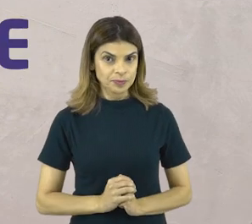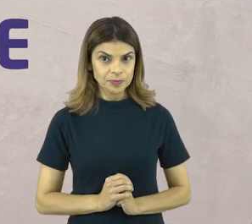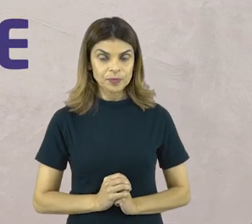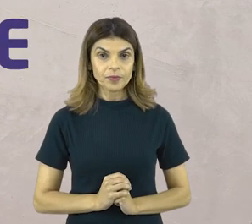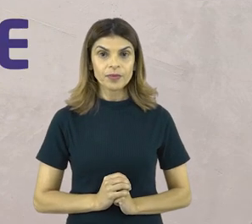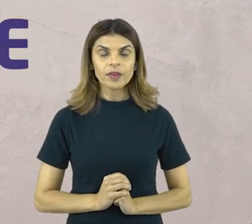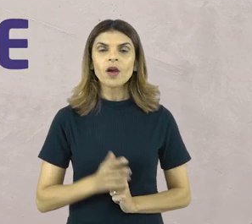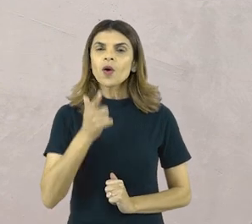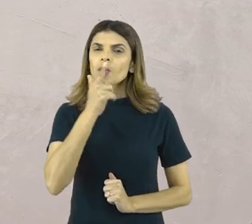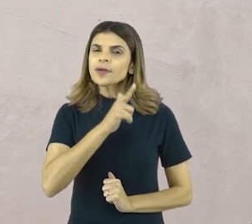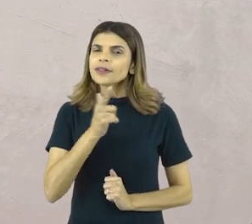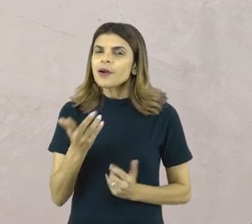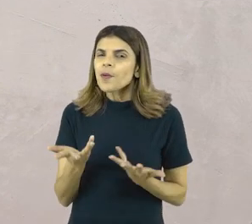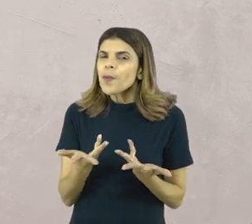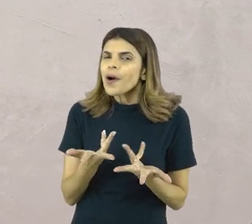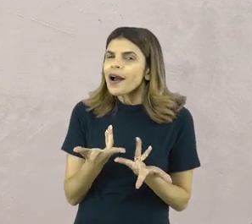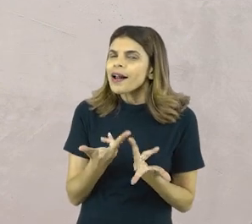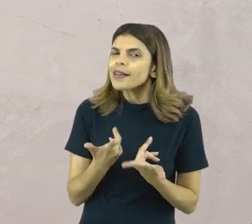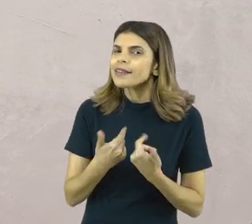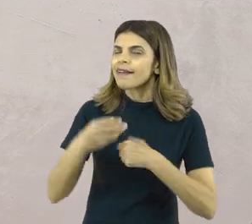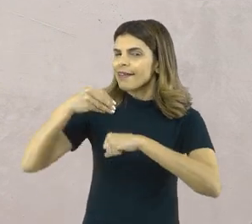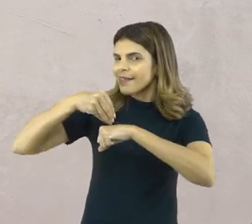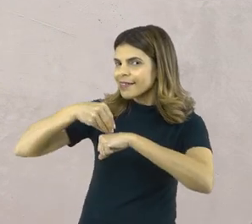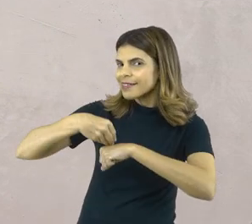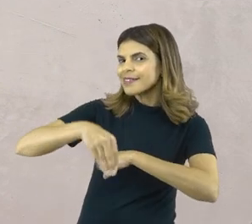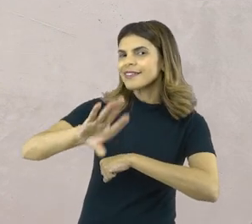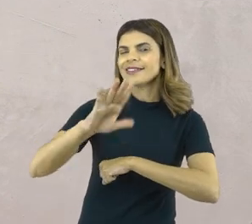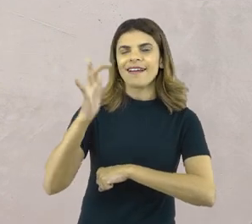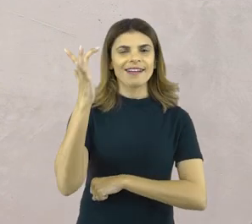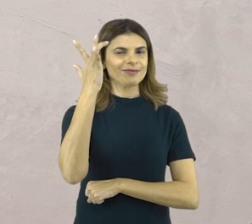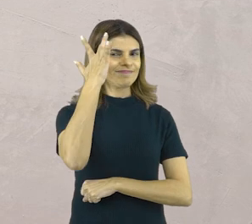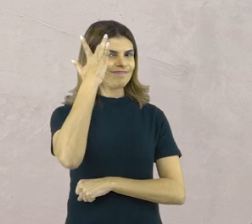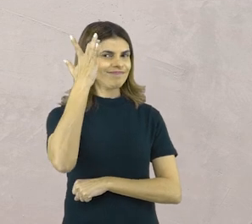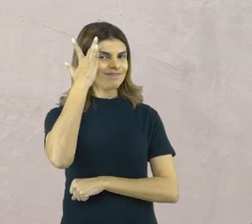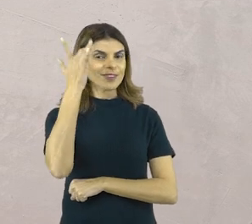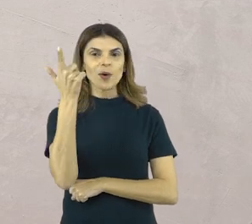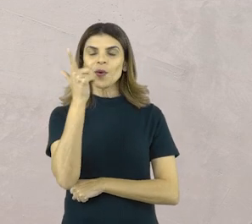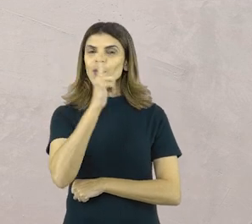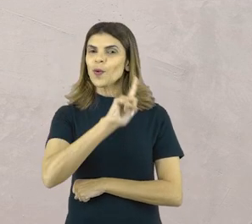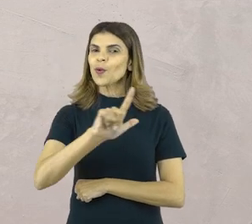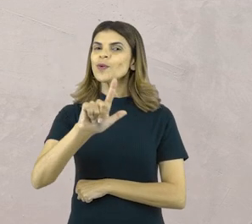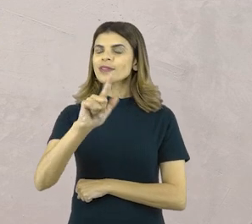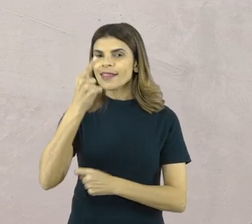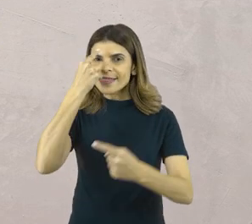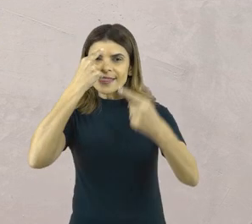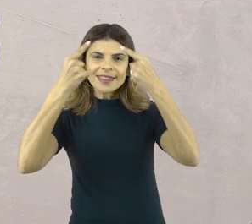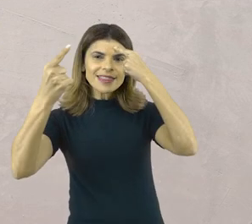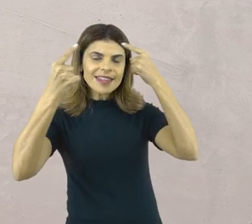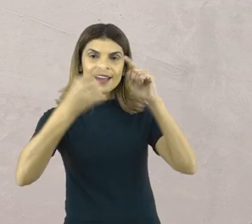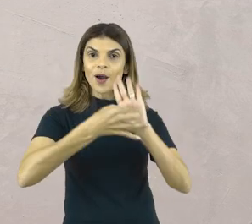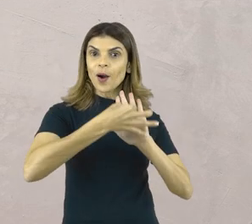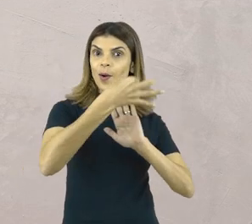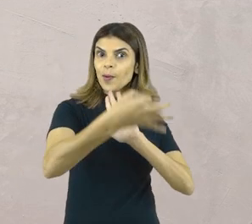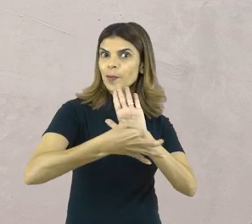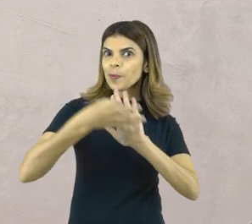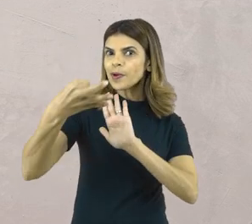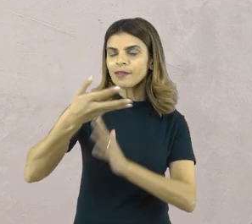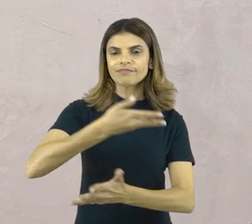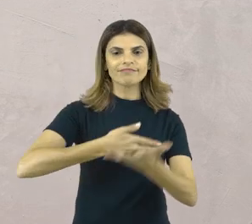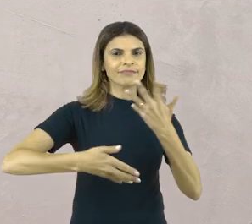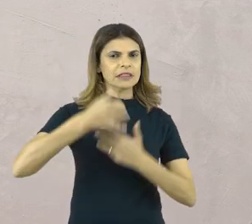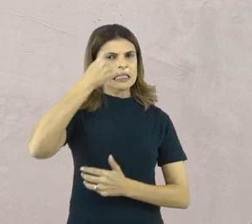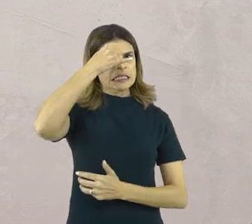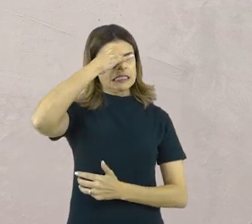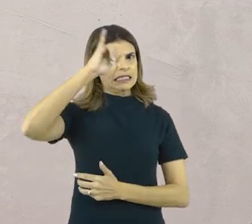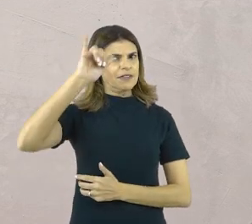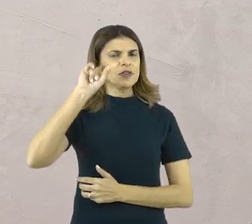ambiente seja de qualidade, aqui vão algumas dicas para que você possa transmitir suas ideias e opiniões sem correr o risco